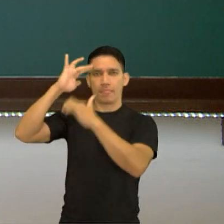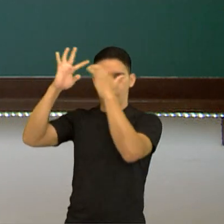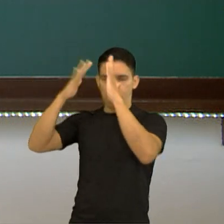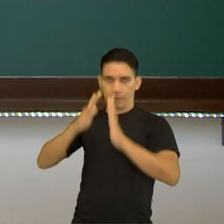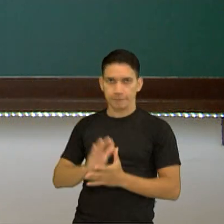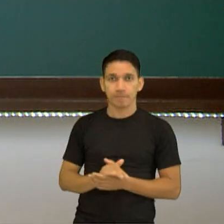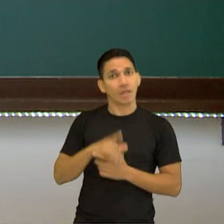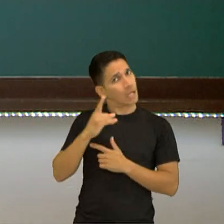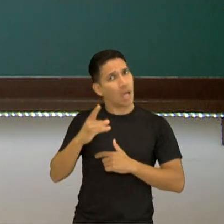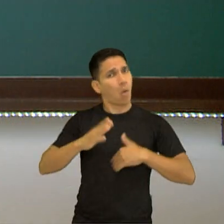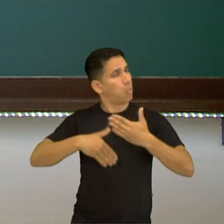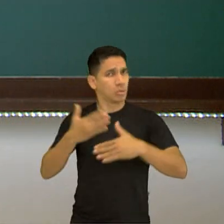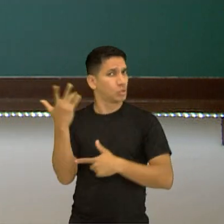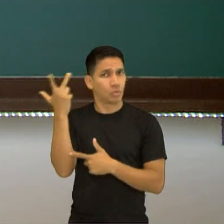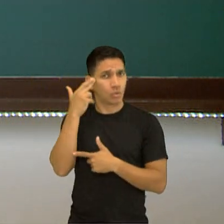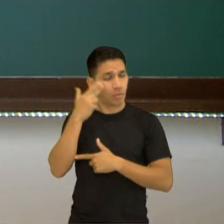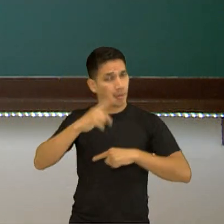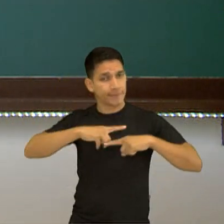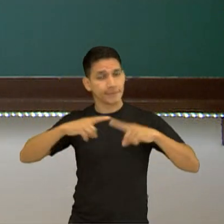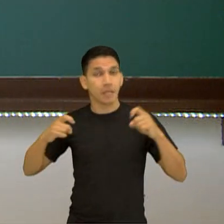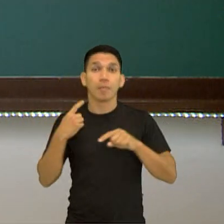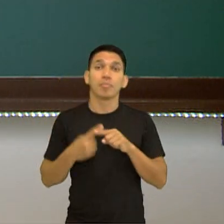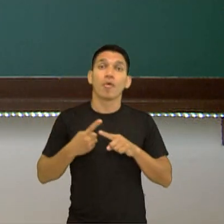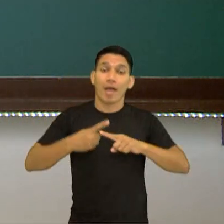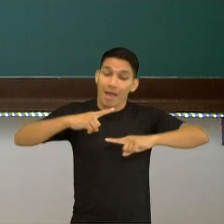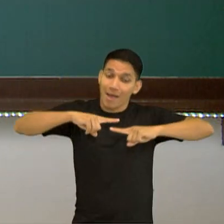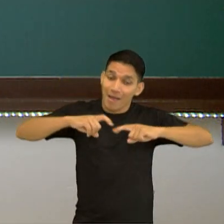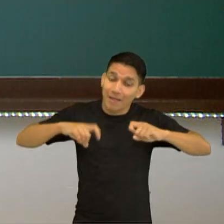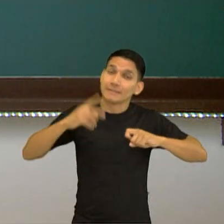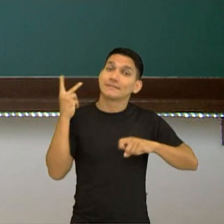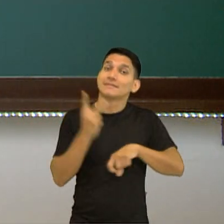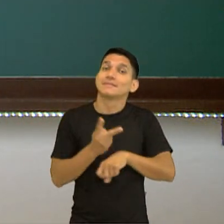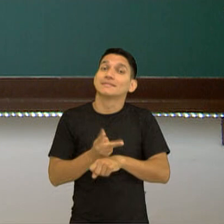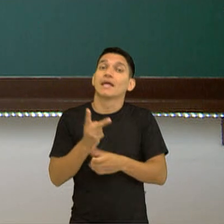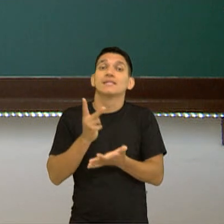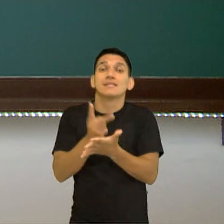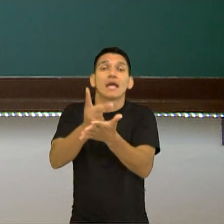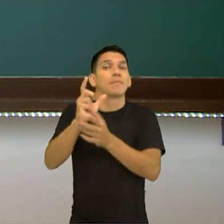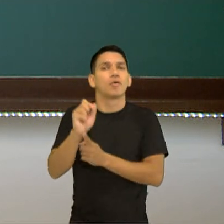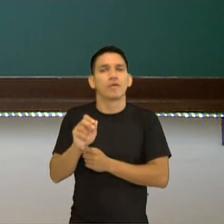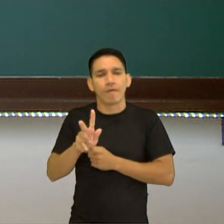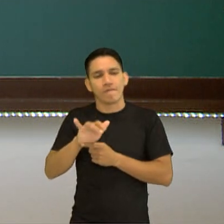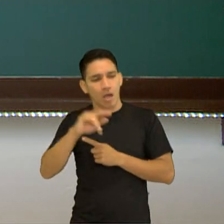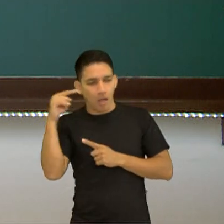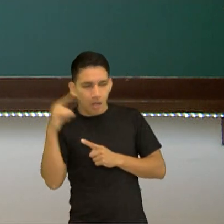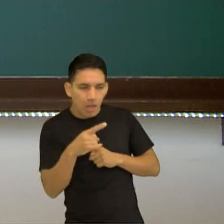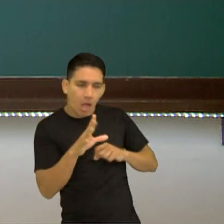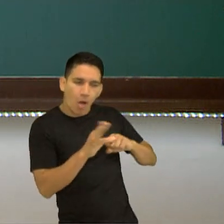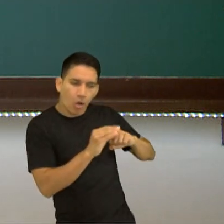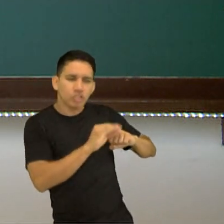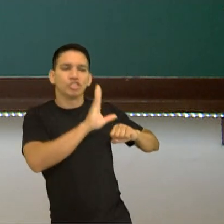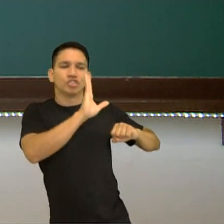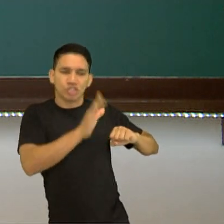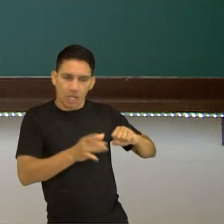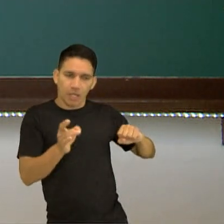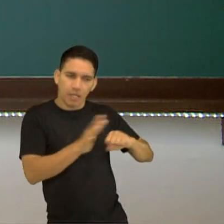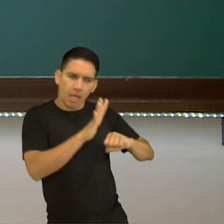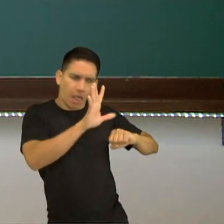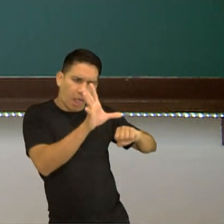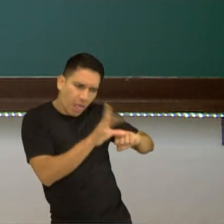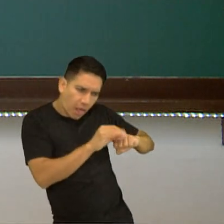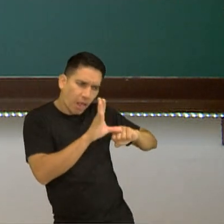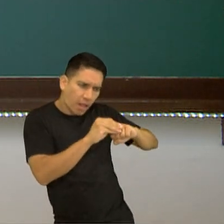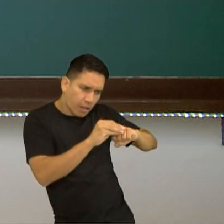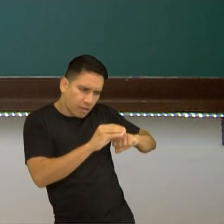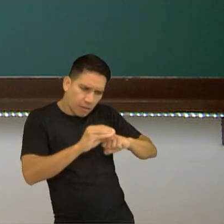muito comum na ciência, pois a ciência ela sempre vai pegar conhecimentos que existem e vai aprimorando